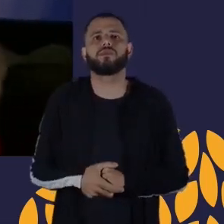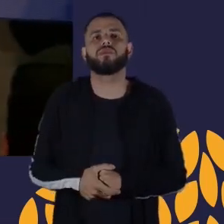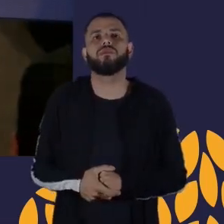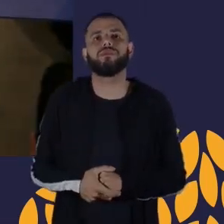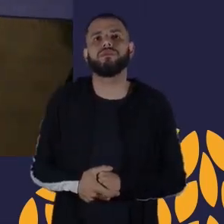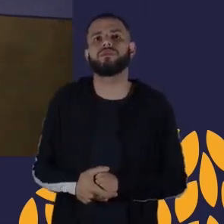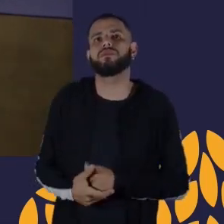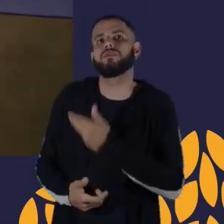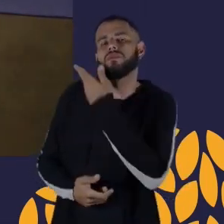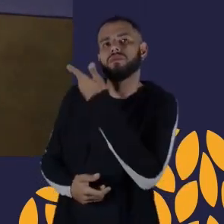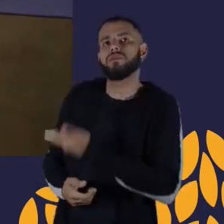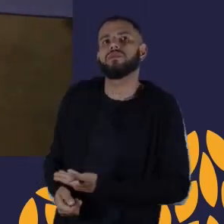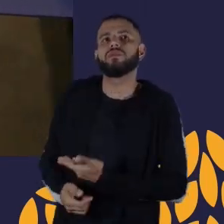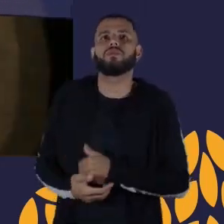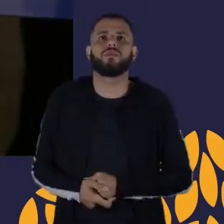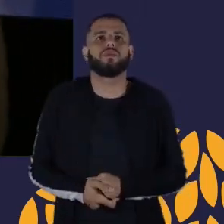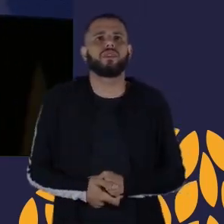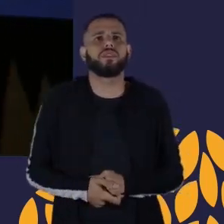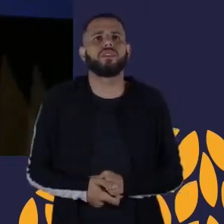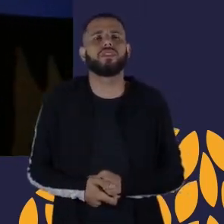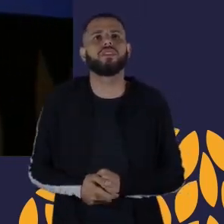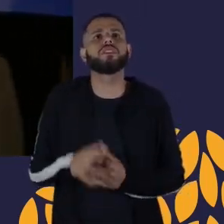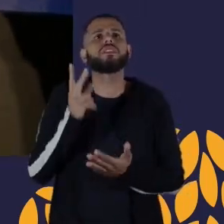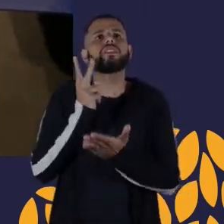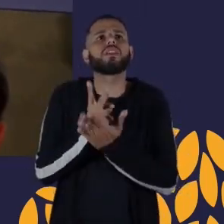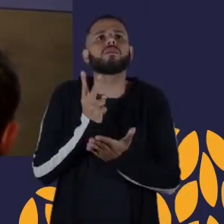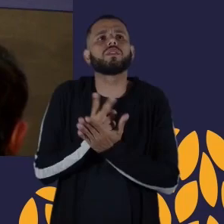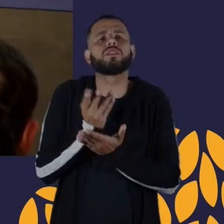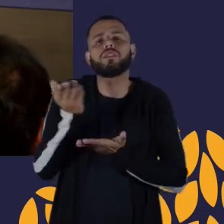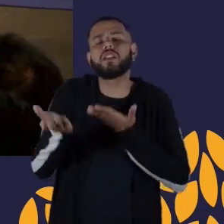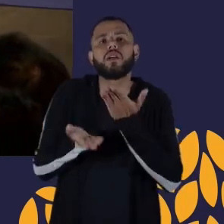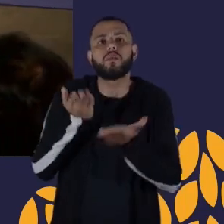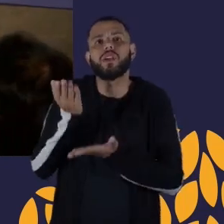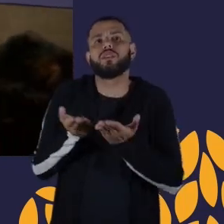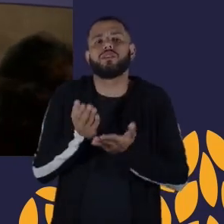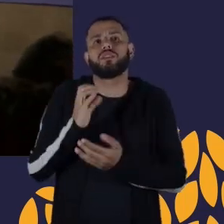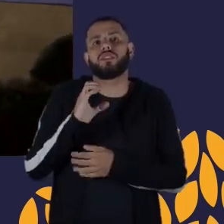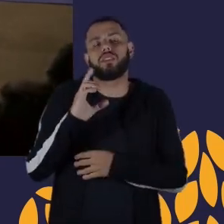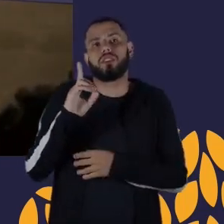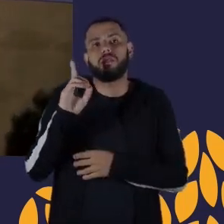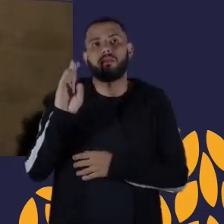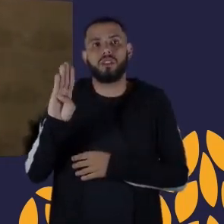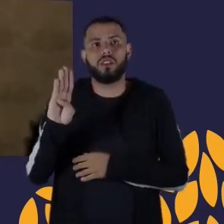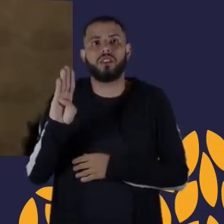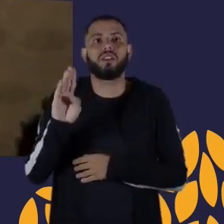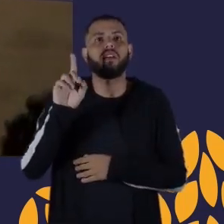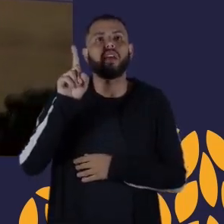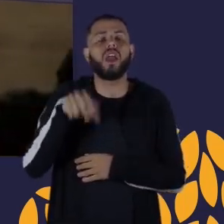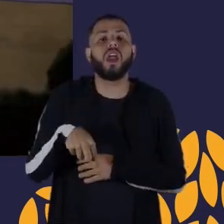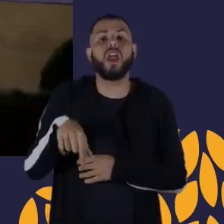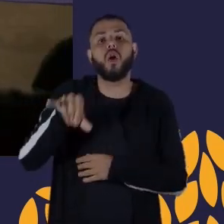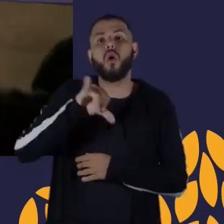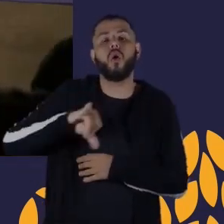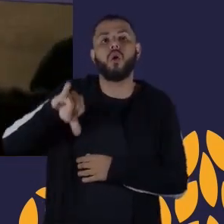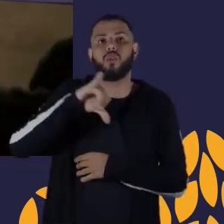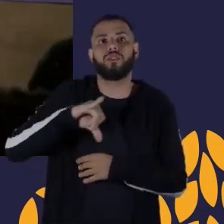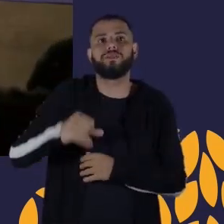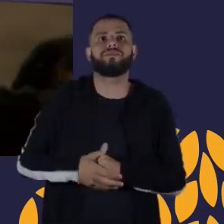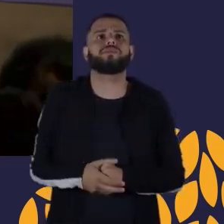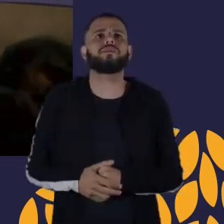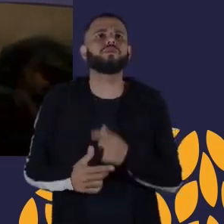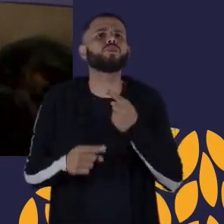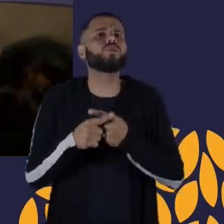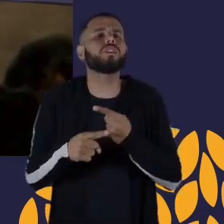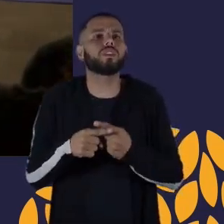é... Sempre os tratamentos com canabinoides são tratamentos add-on. O que quer dizer?